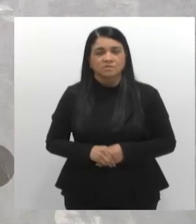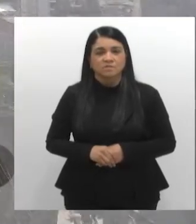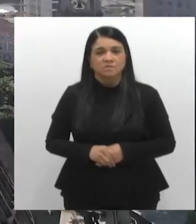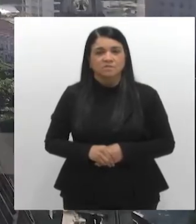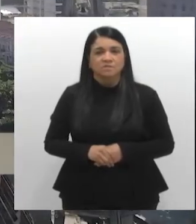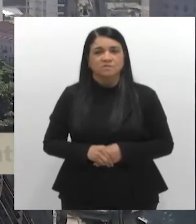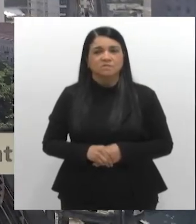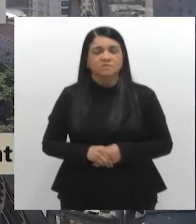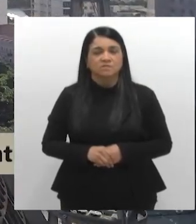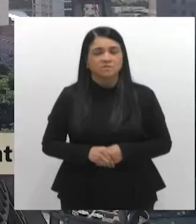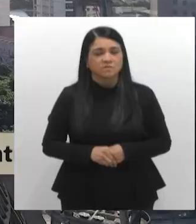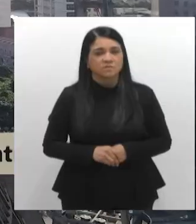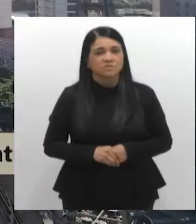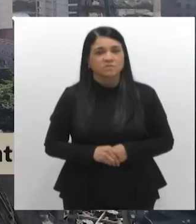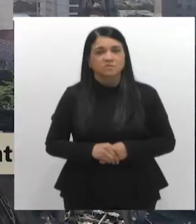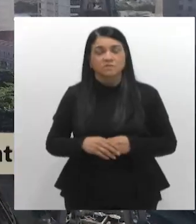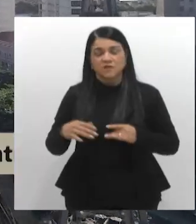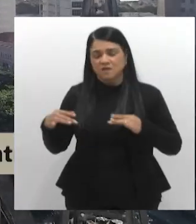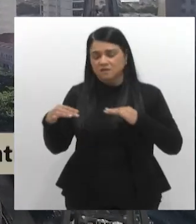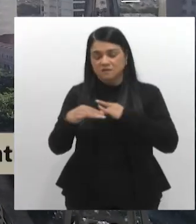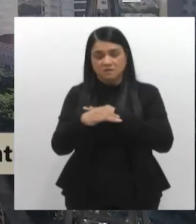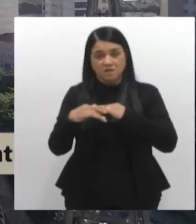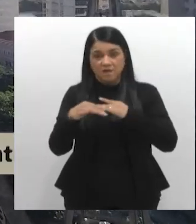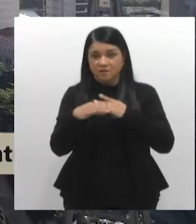nesta cidade que é